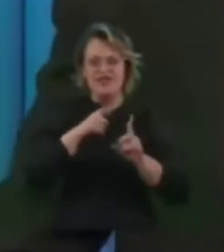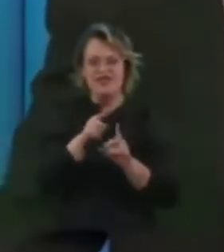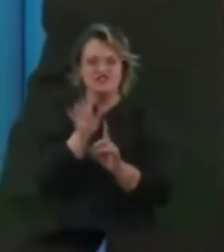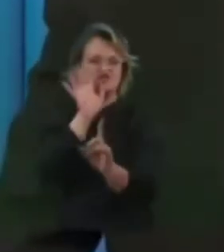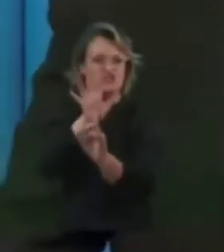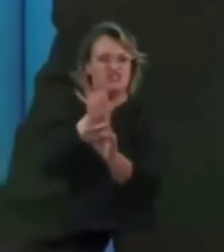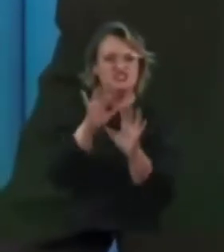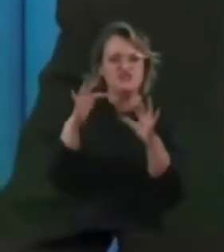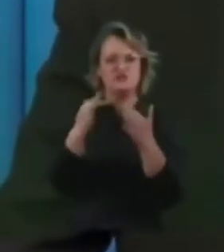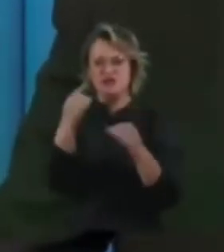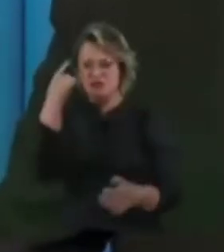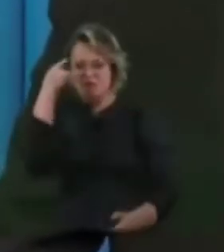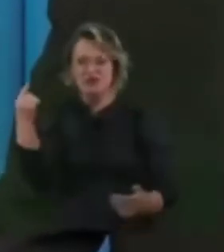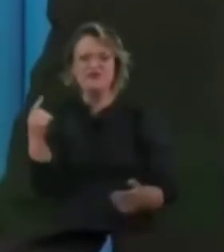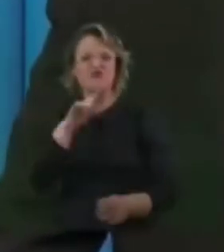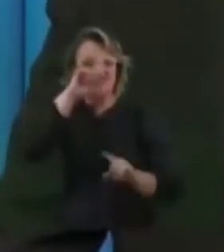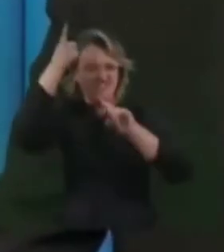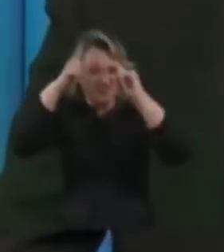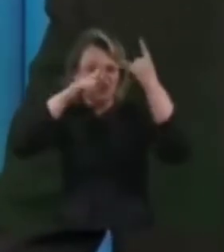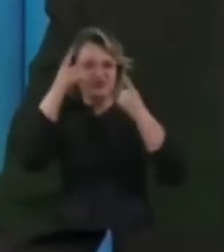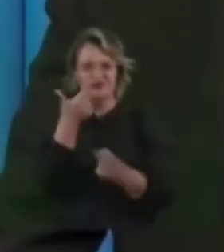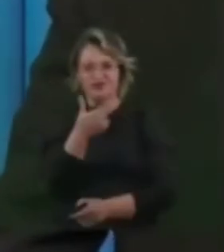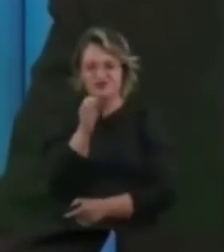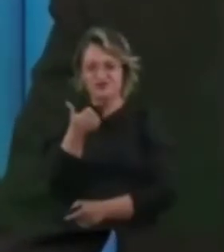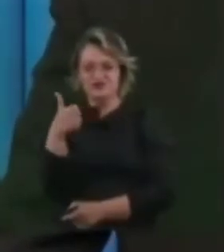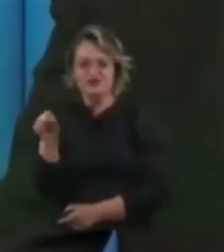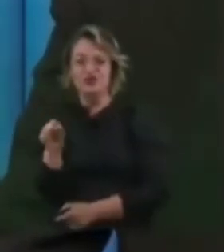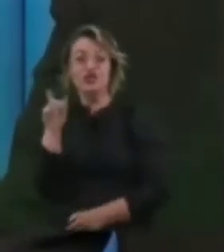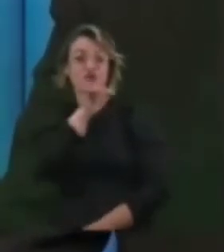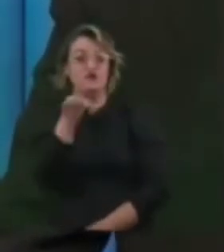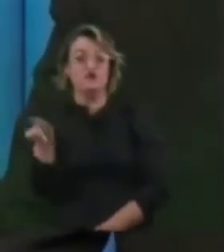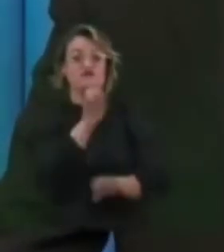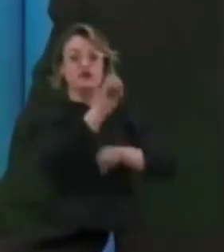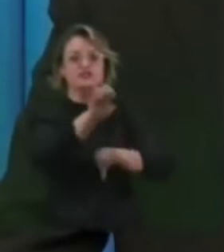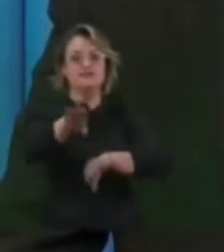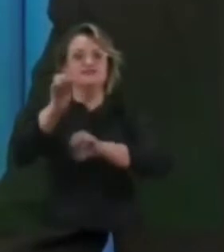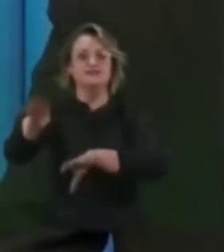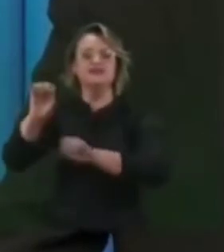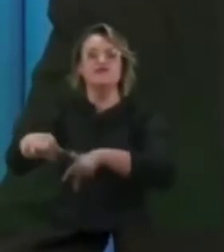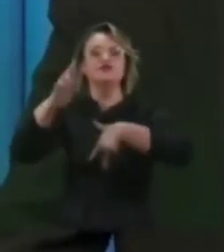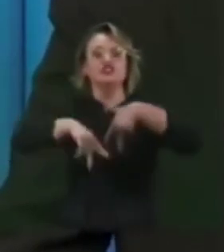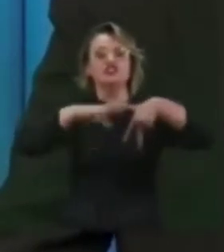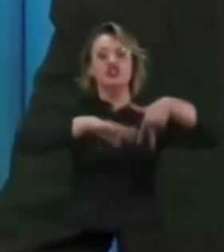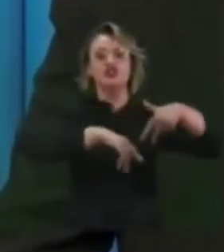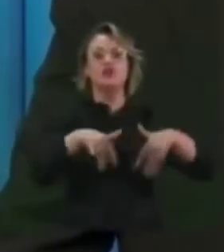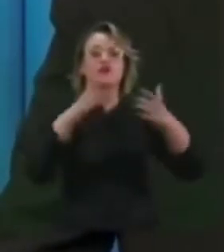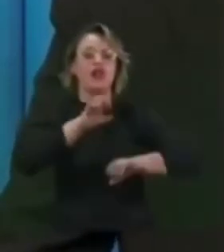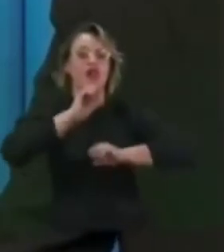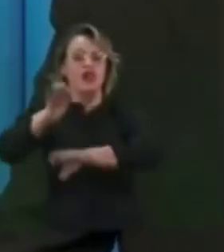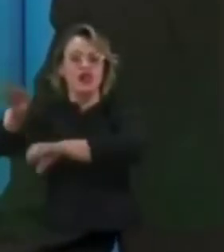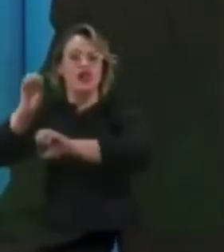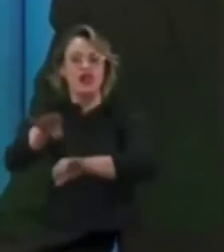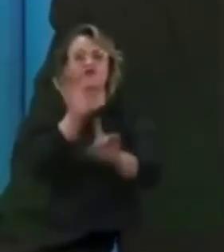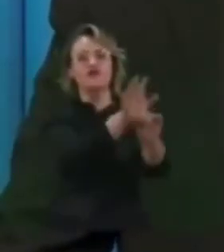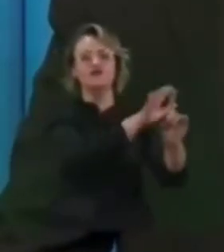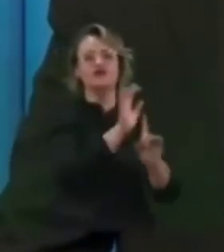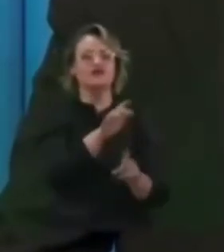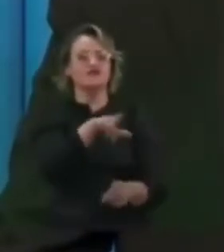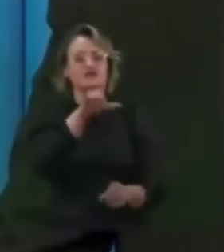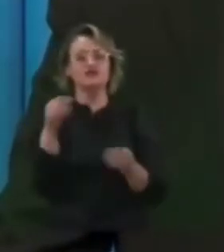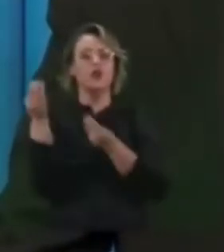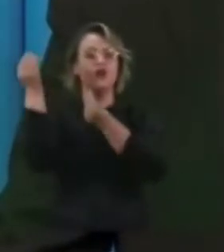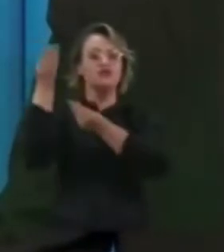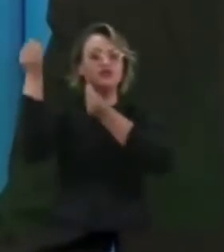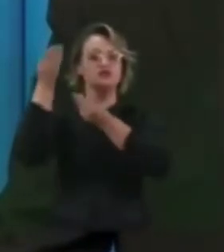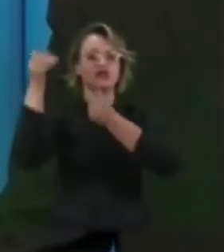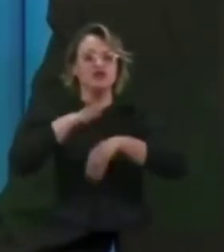das famílias que acham, como foi inventado na campanha de 2018, que os professores doutrinam os estudantes, que eles são capazes de influenciar a orientação e identidade